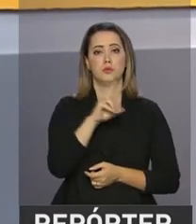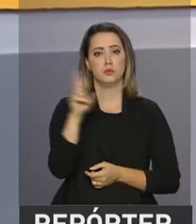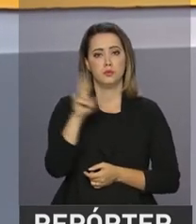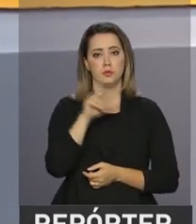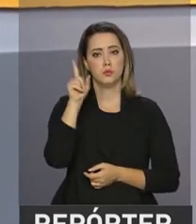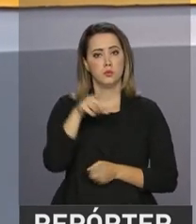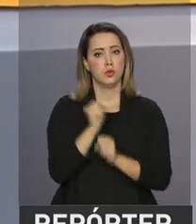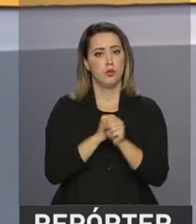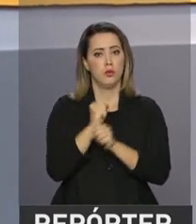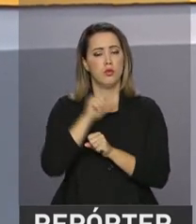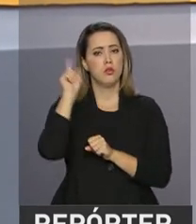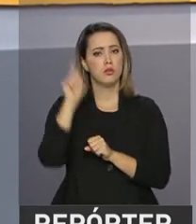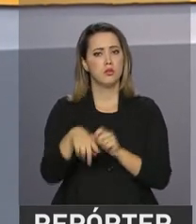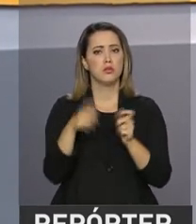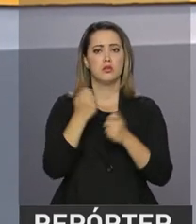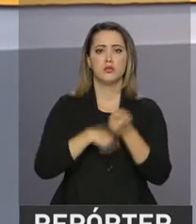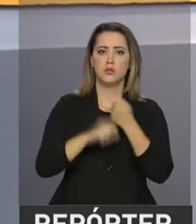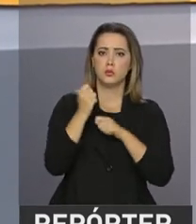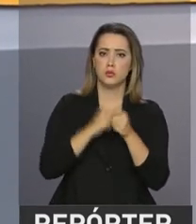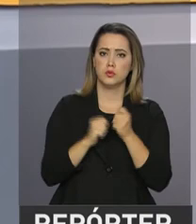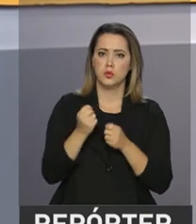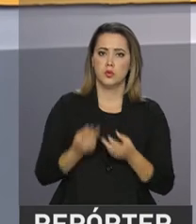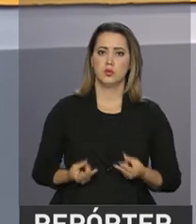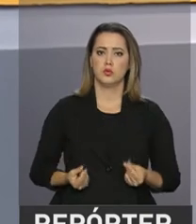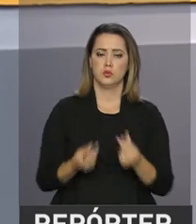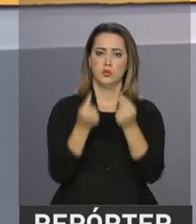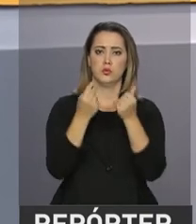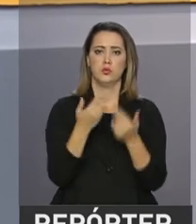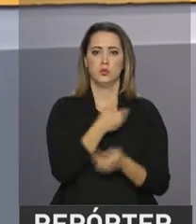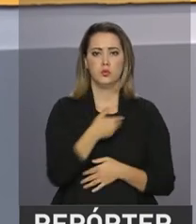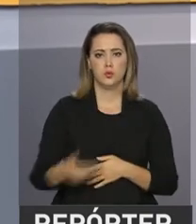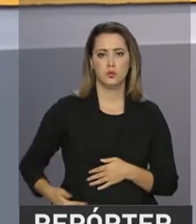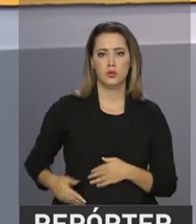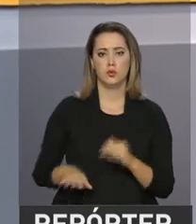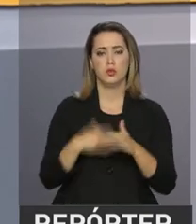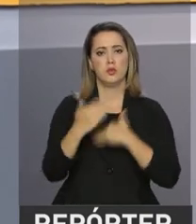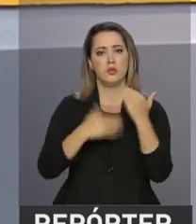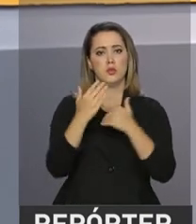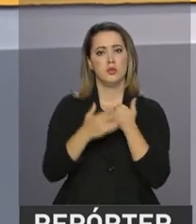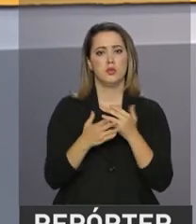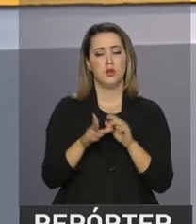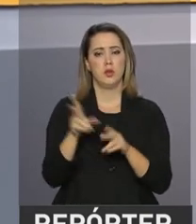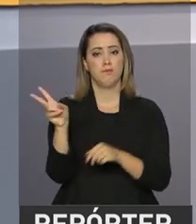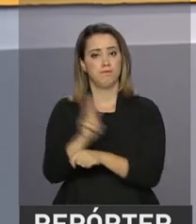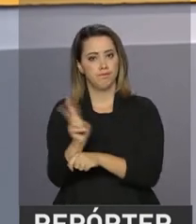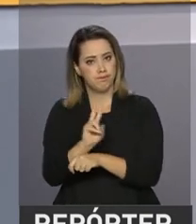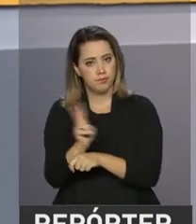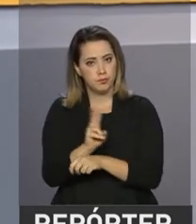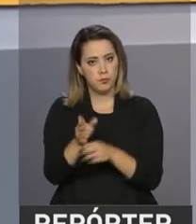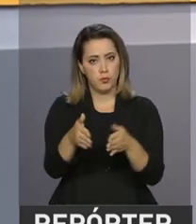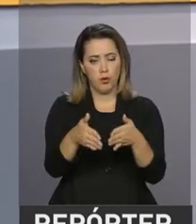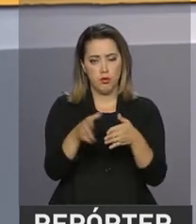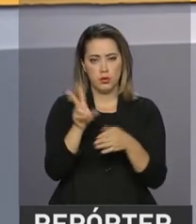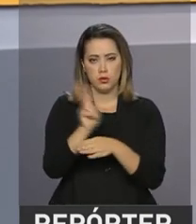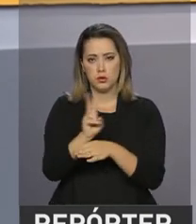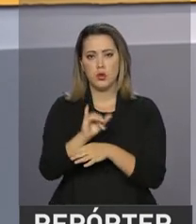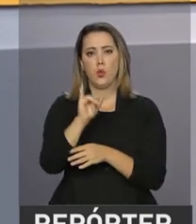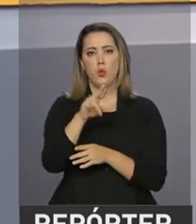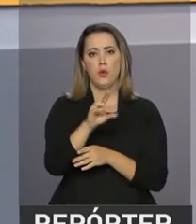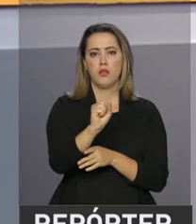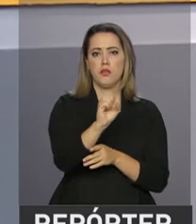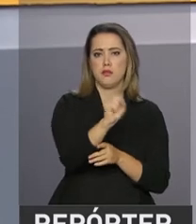de reais por ano essa economia para os cofres públicos gerada pelo pente fino em benefício da previdência